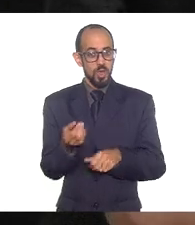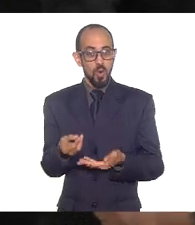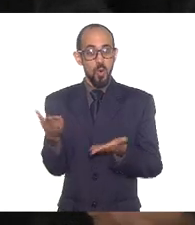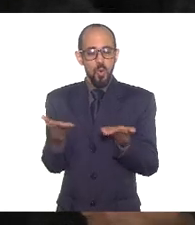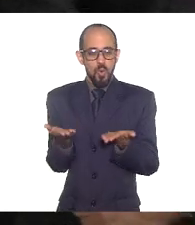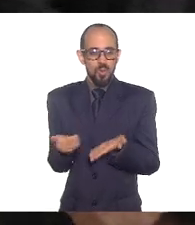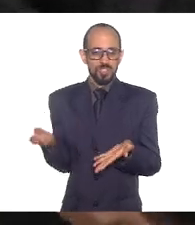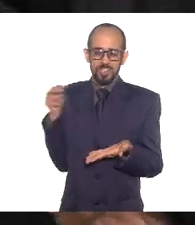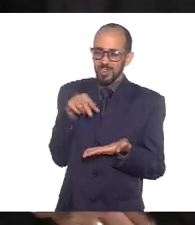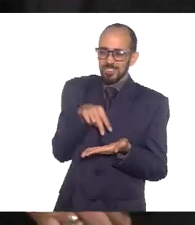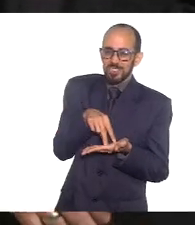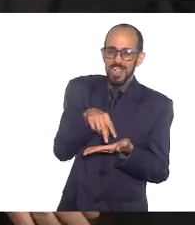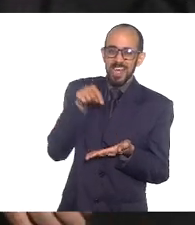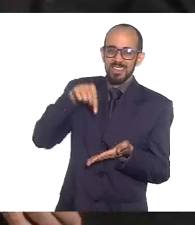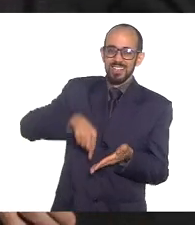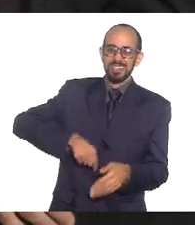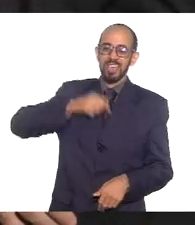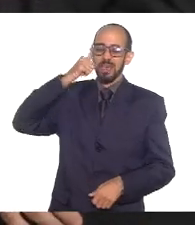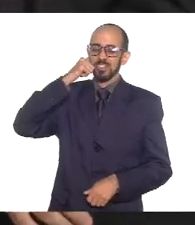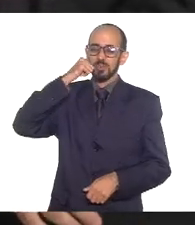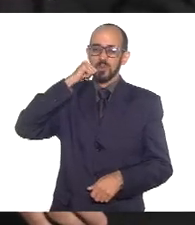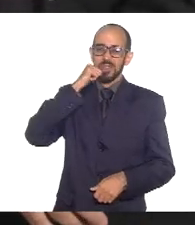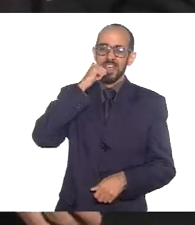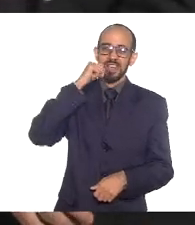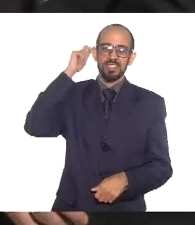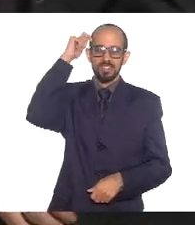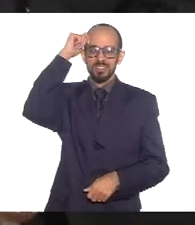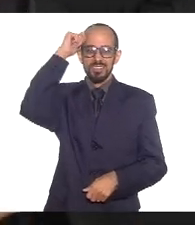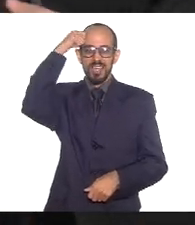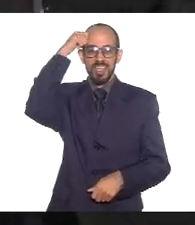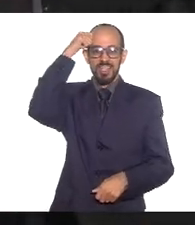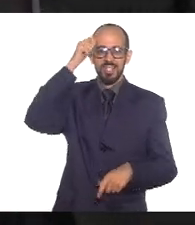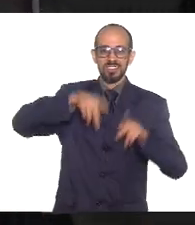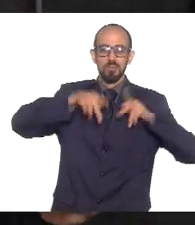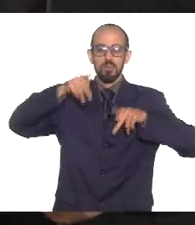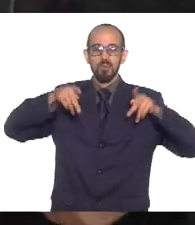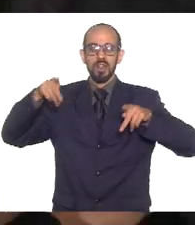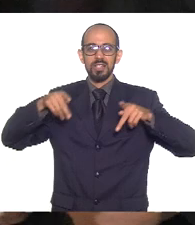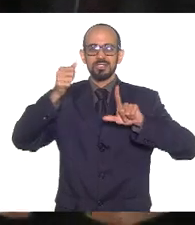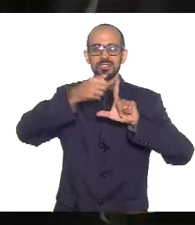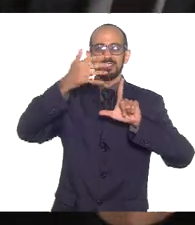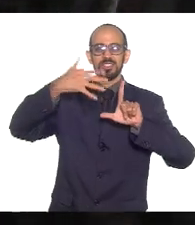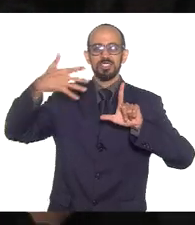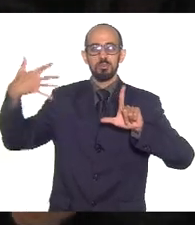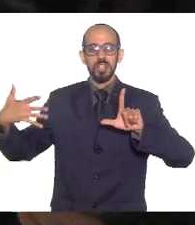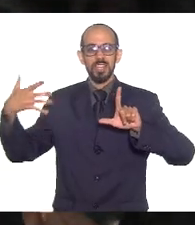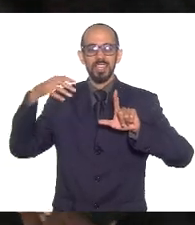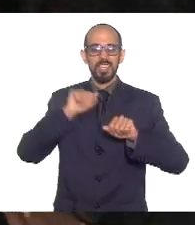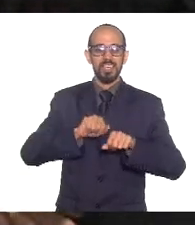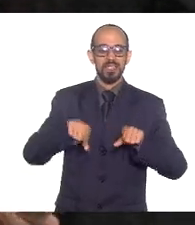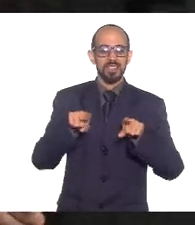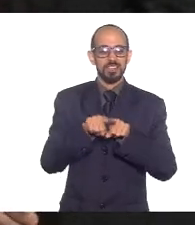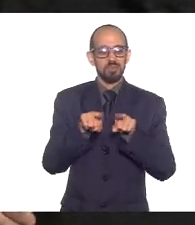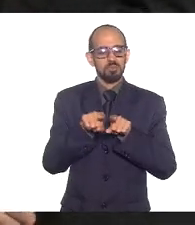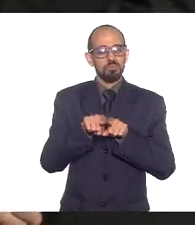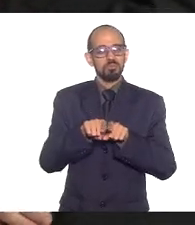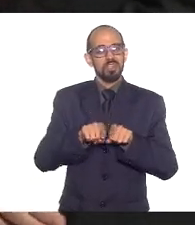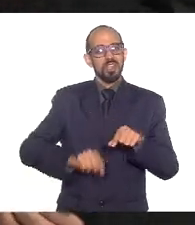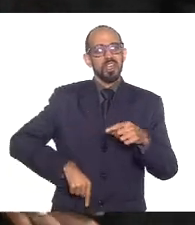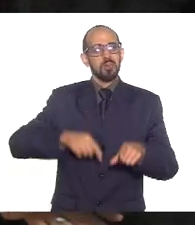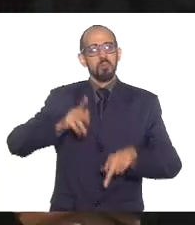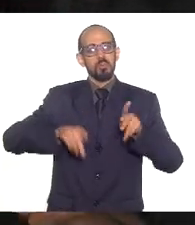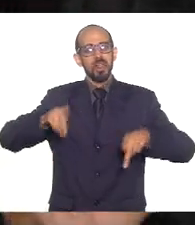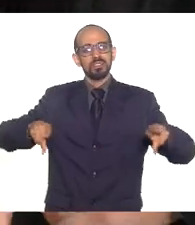Parlamento vem para colocar mulheres mulheres negras população LGBT que ia mais população de